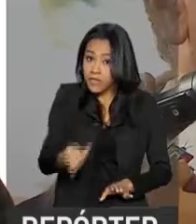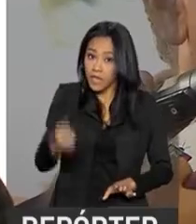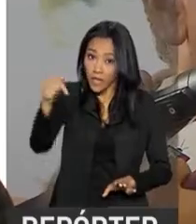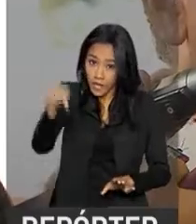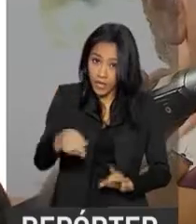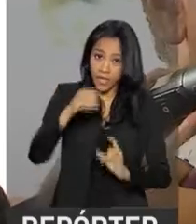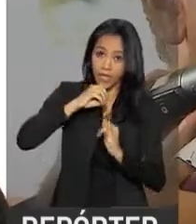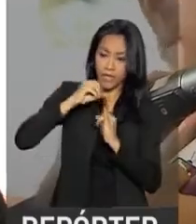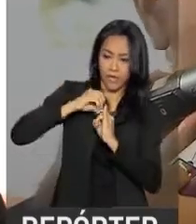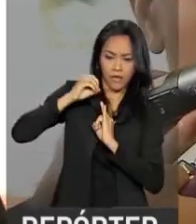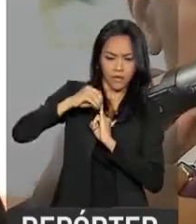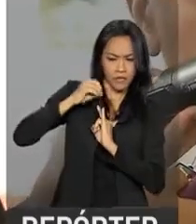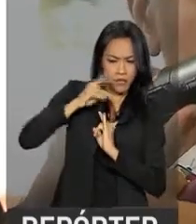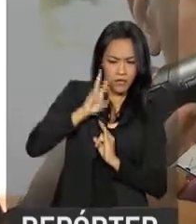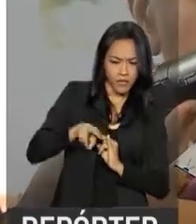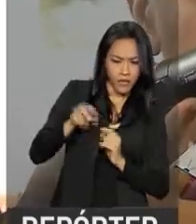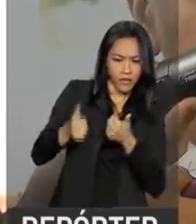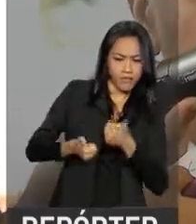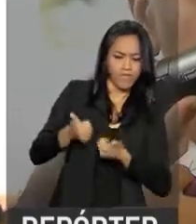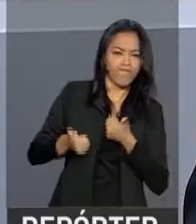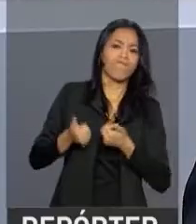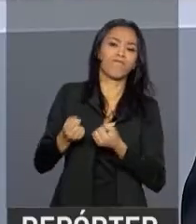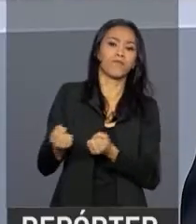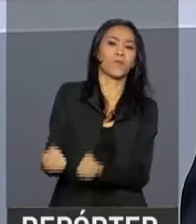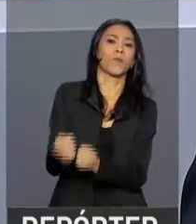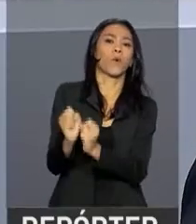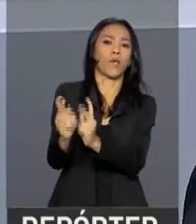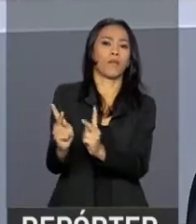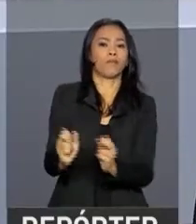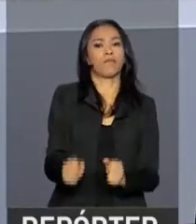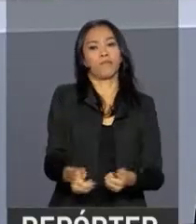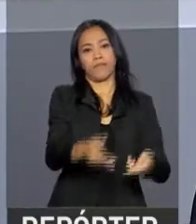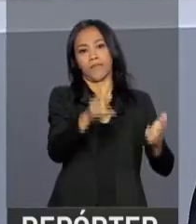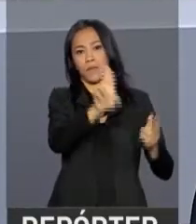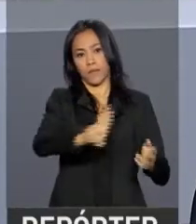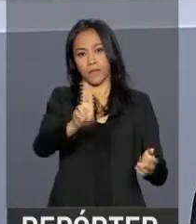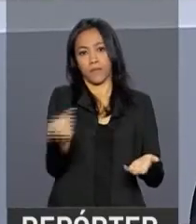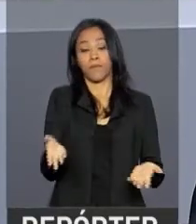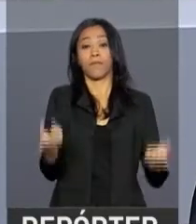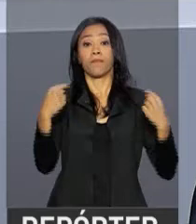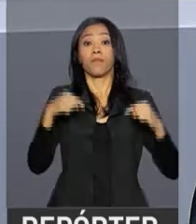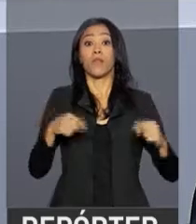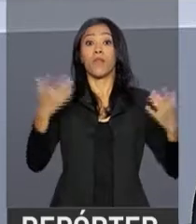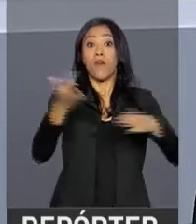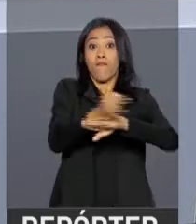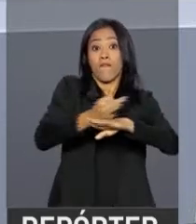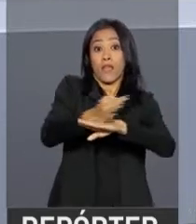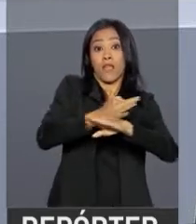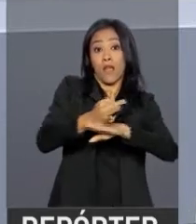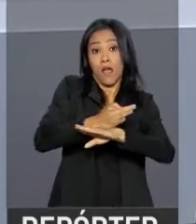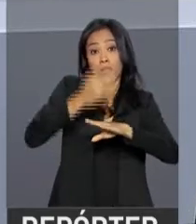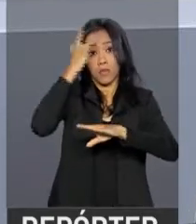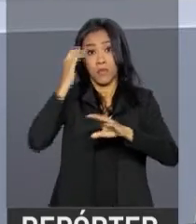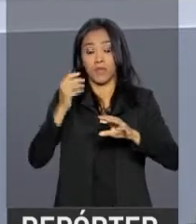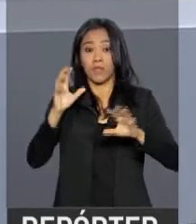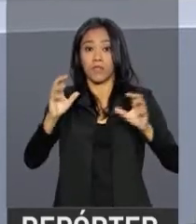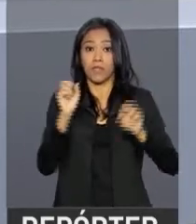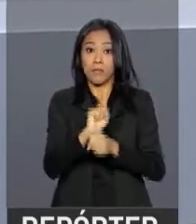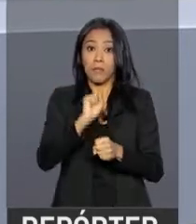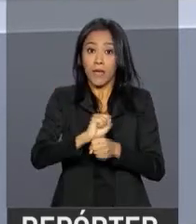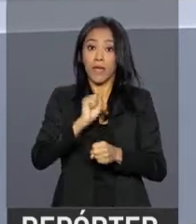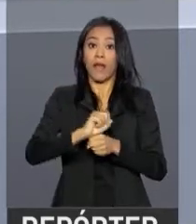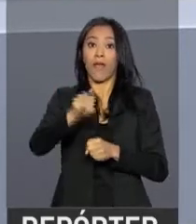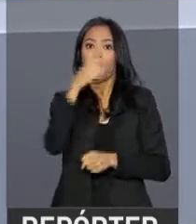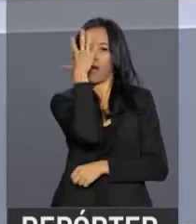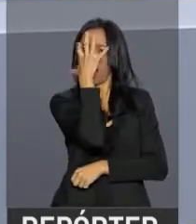planta para iniciar a comercialização dos produtos um dos feriados mais aguardados pelos brasileiros o carnaval neste ano